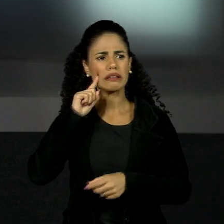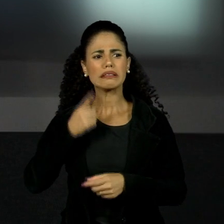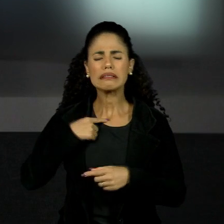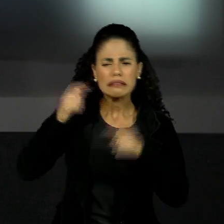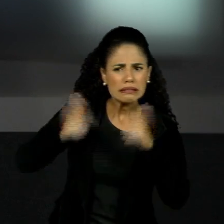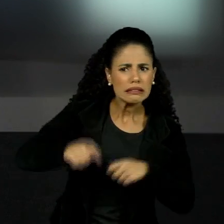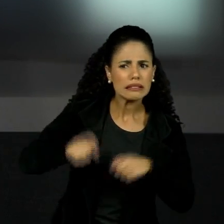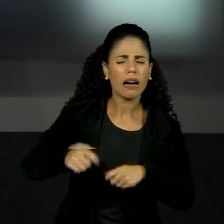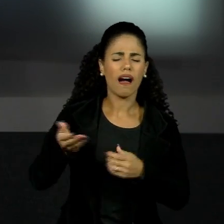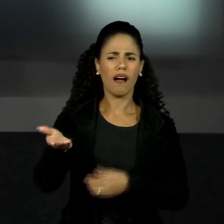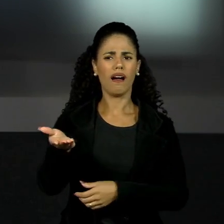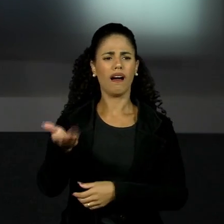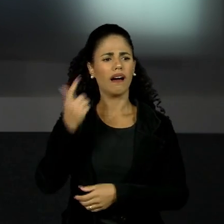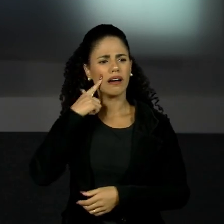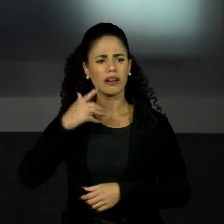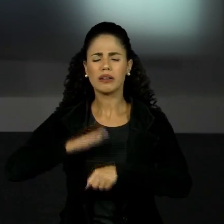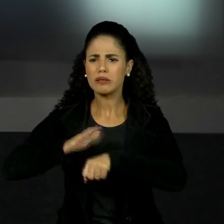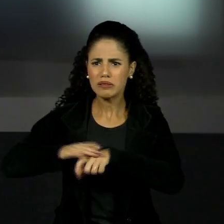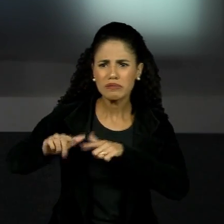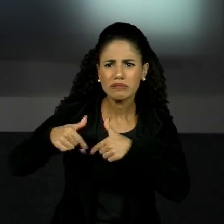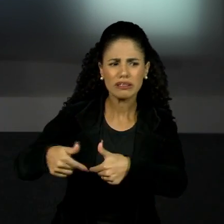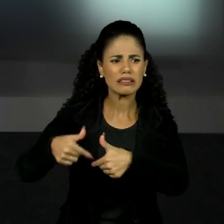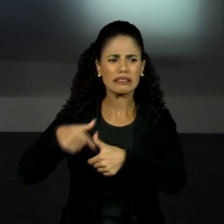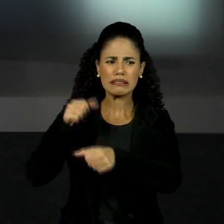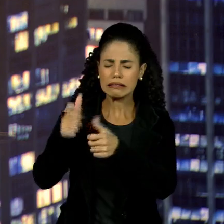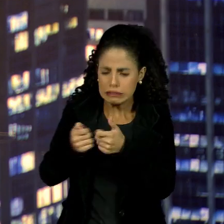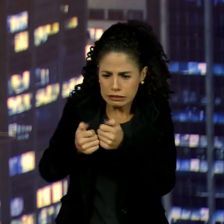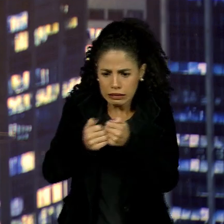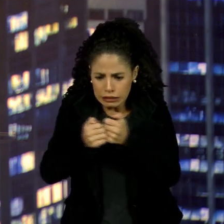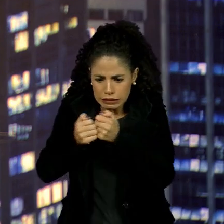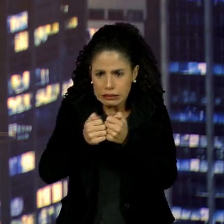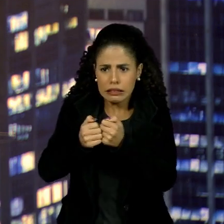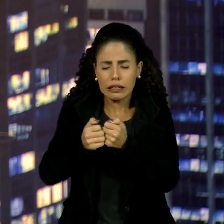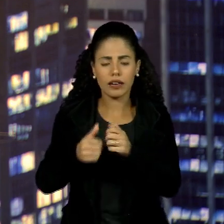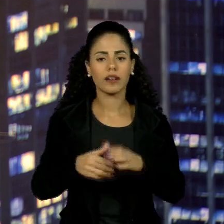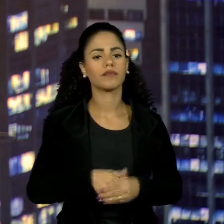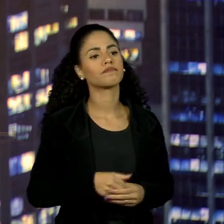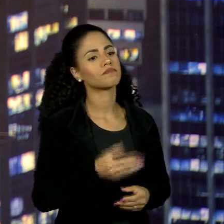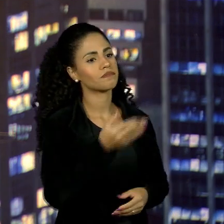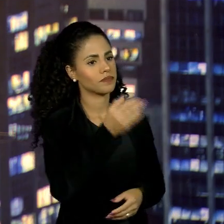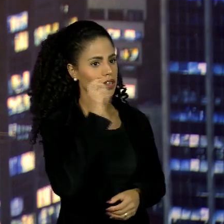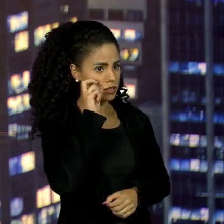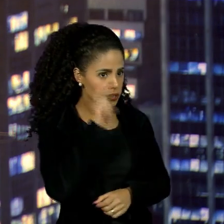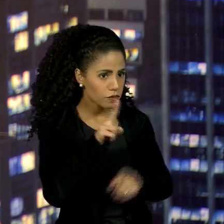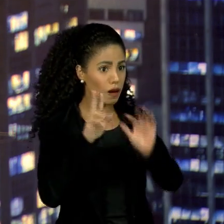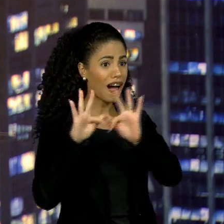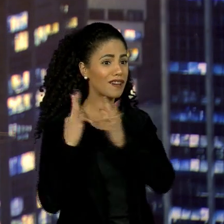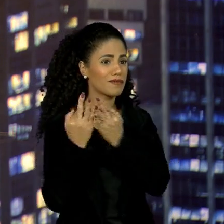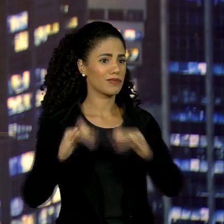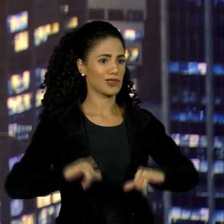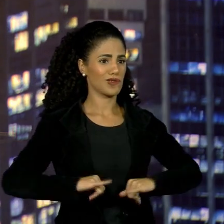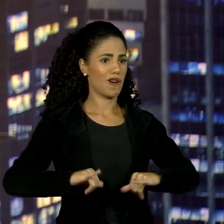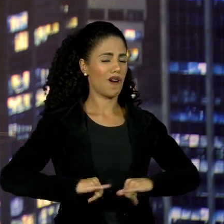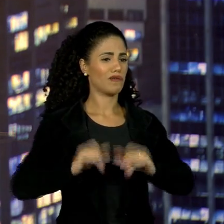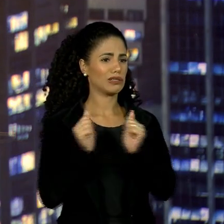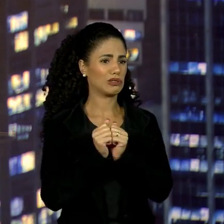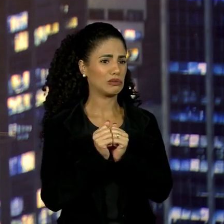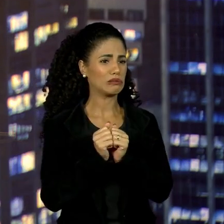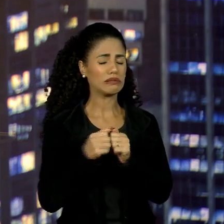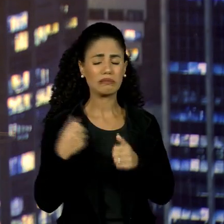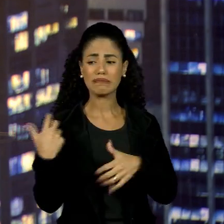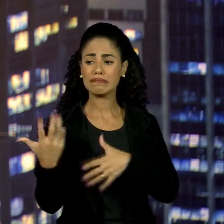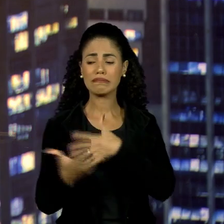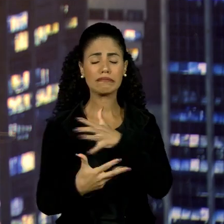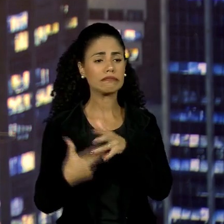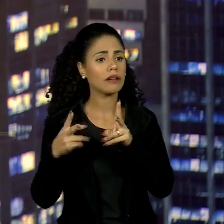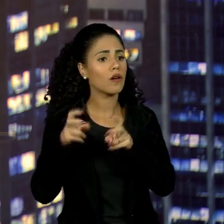Quem dirá em quem esteve no vício, né? Doutor Hermano, a família inteira sofre, né? E se desestrutura